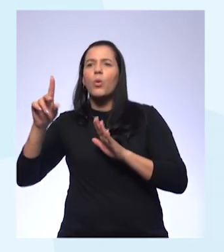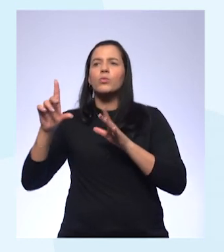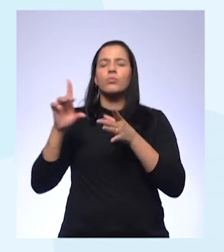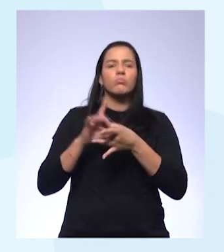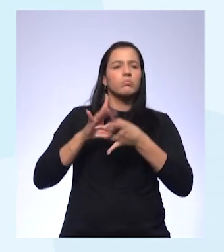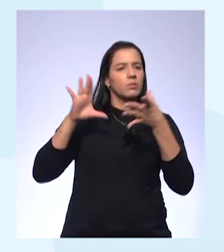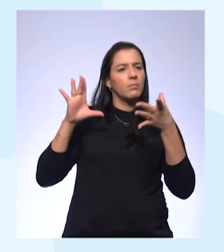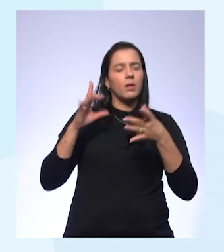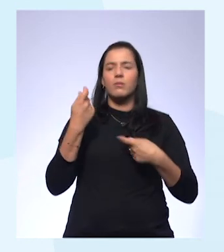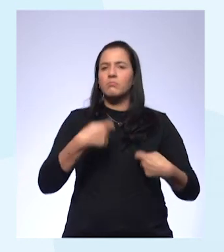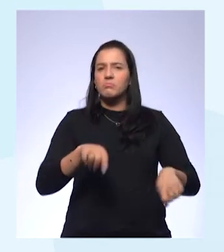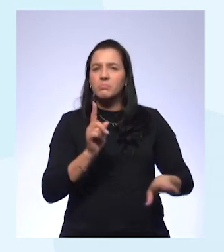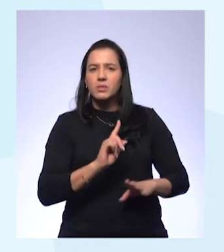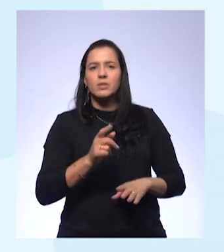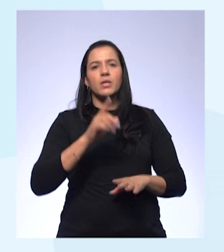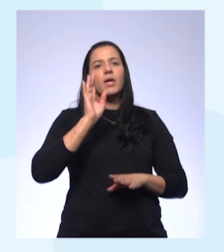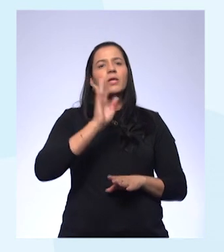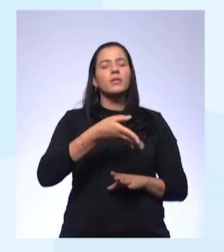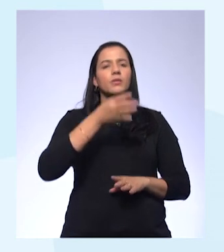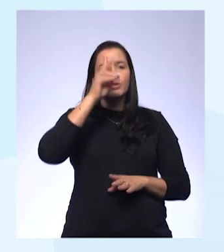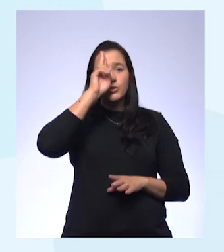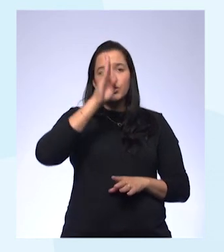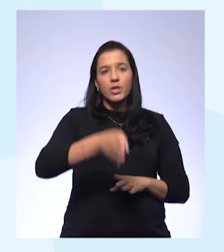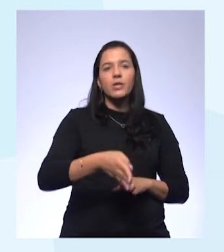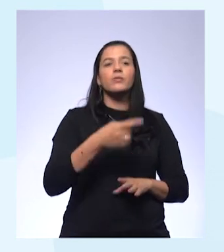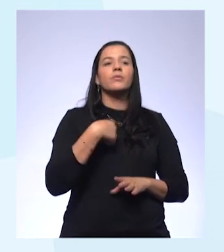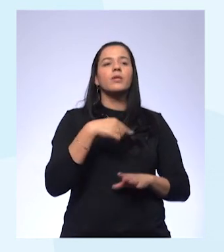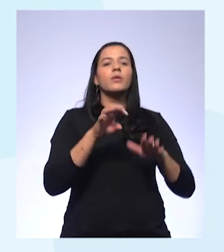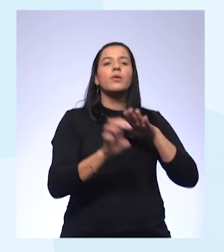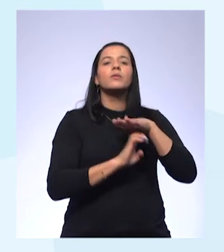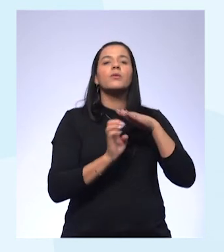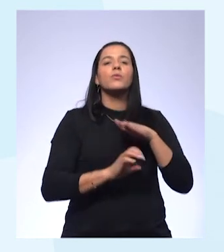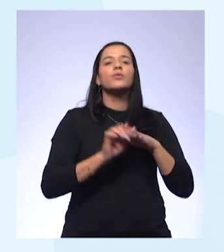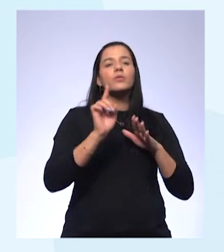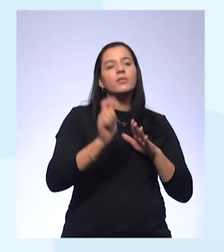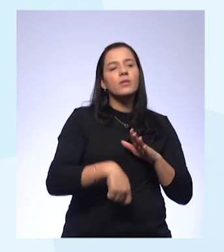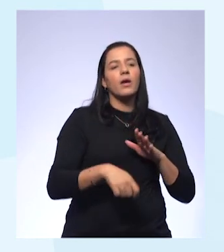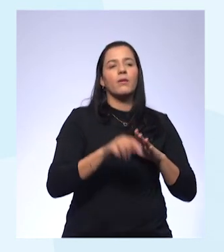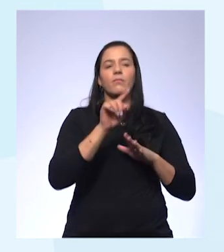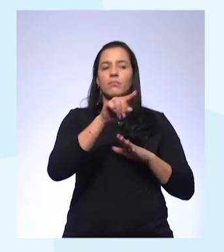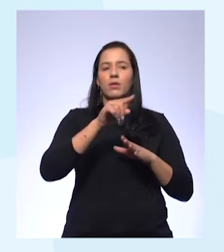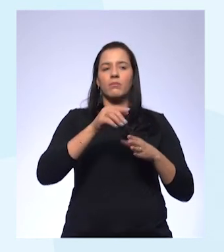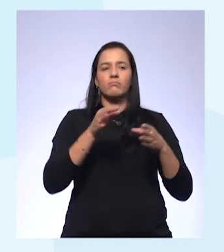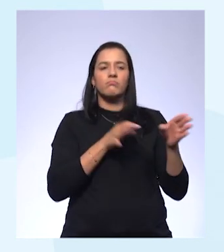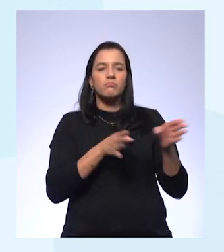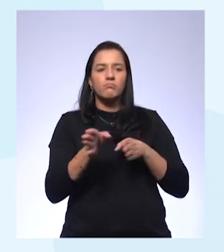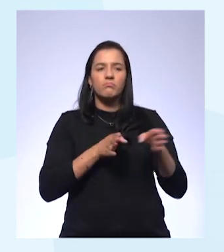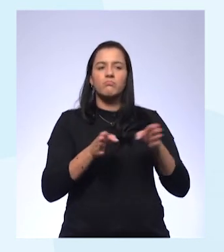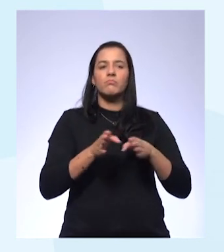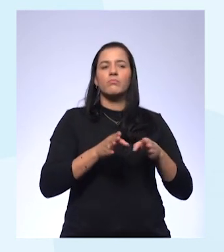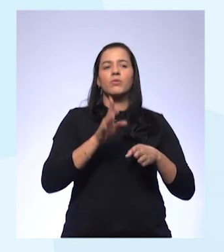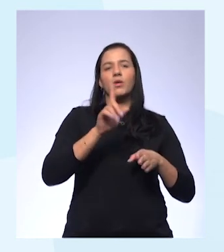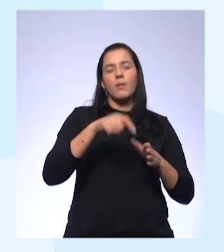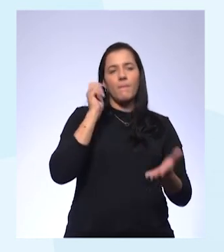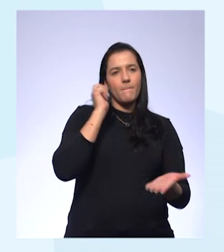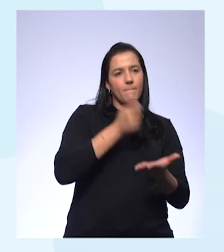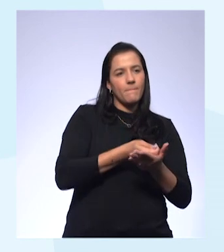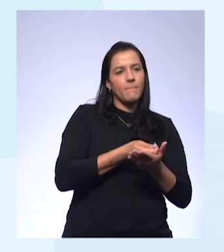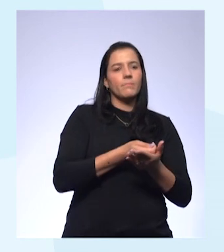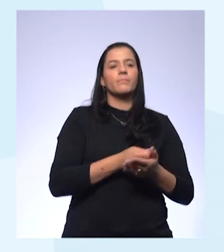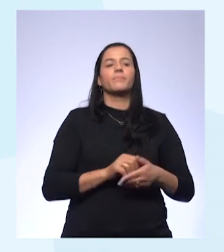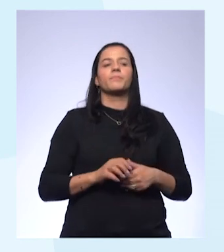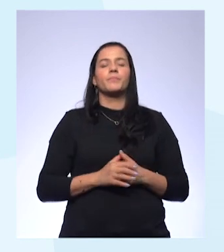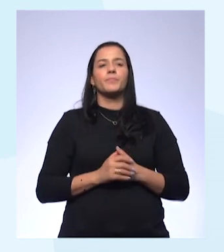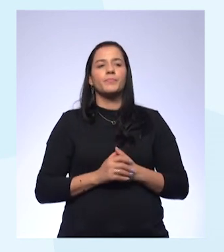do legislativo. O próprio executivo já elabora e sanciona, entra em vigor a partir do ato aí